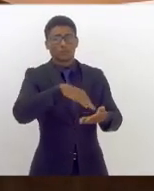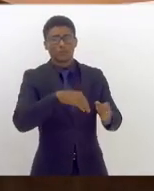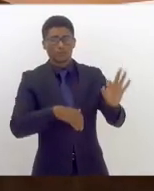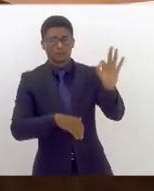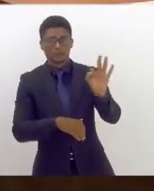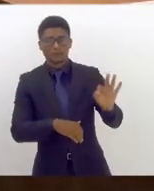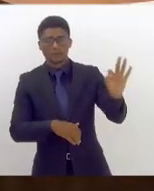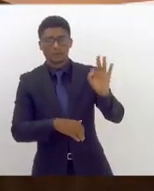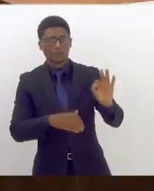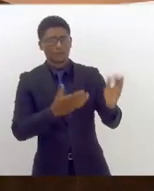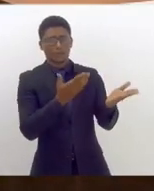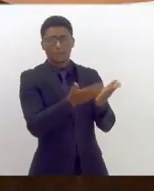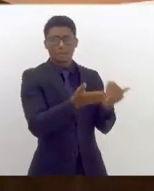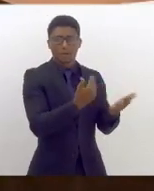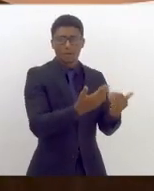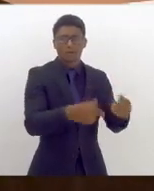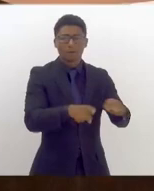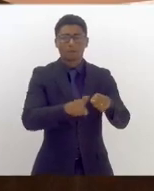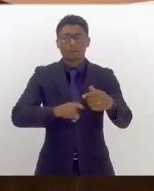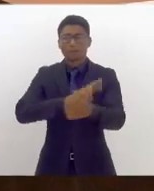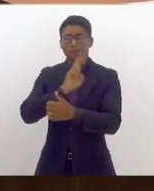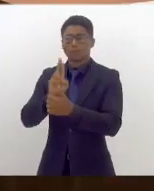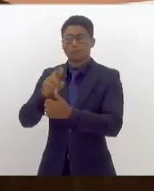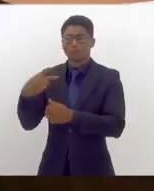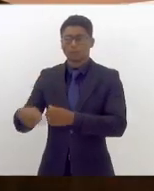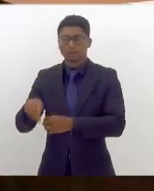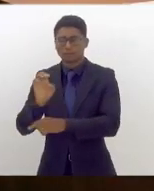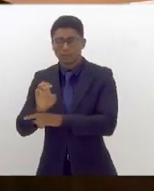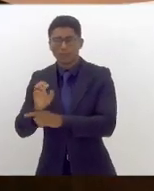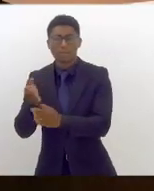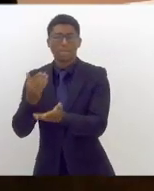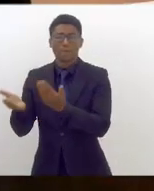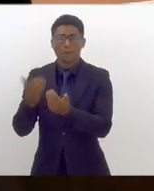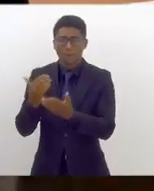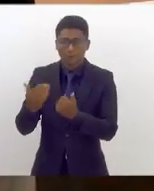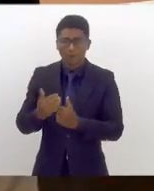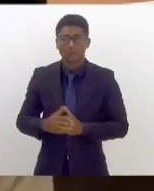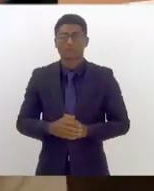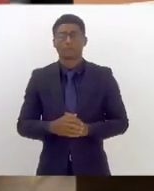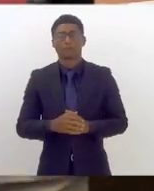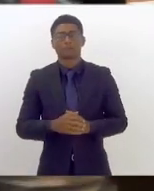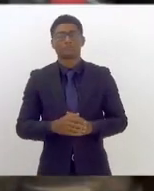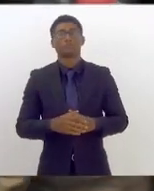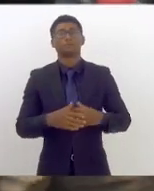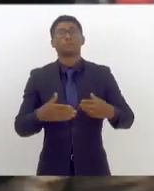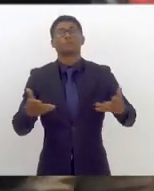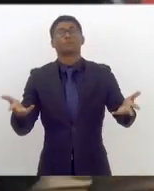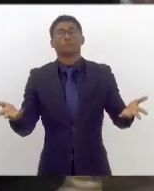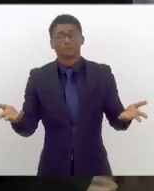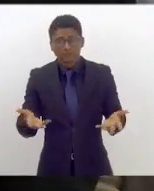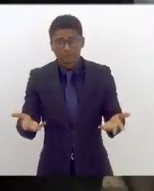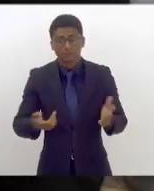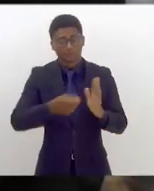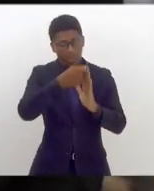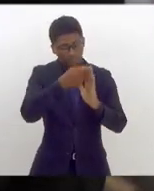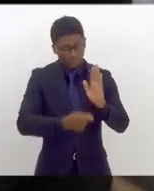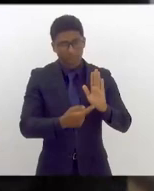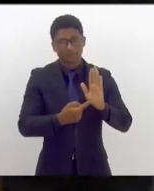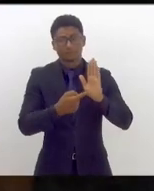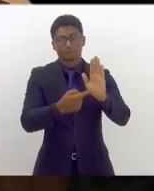com a Procuradoria Geral do Estado chegamos a essa redação